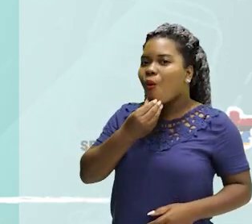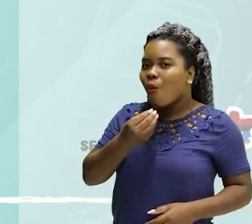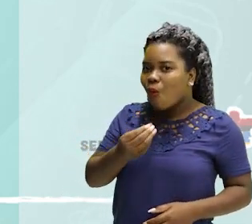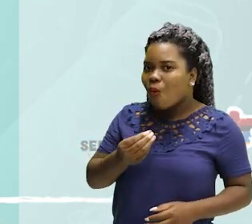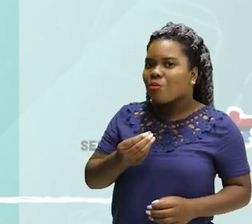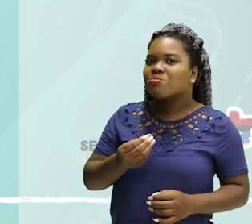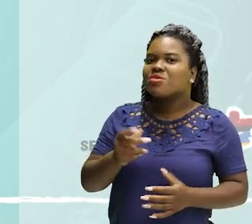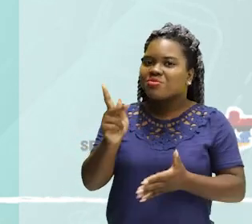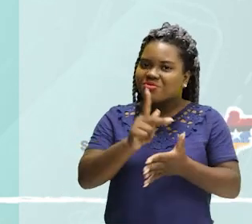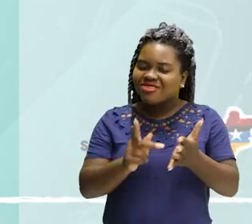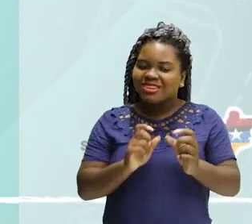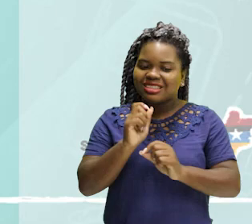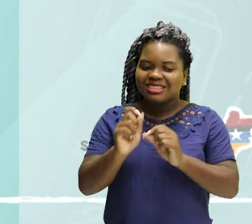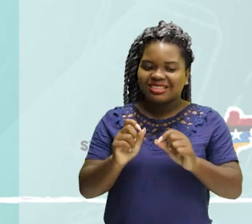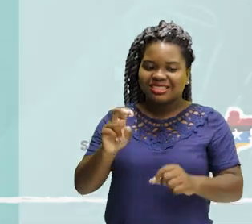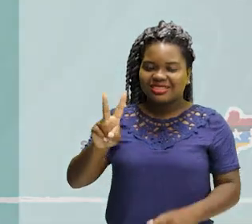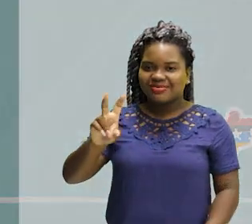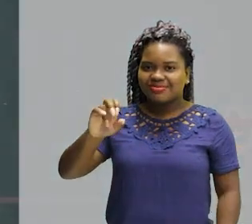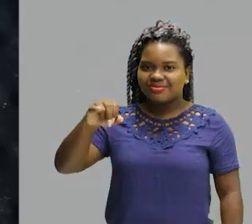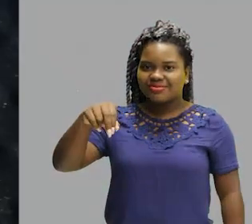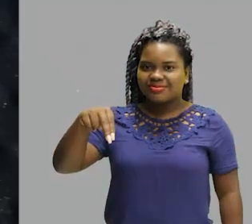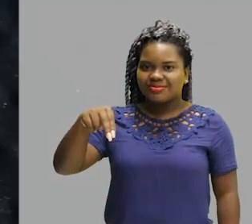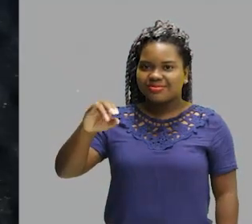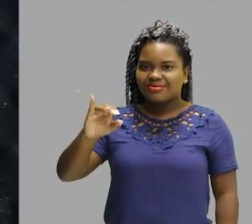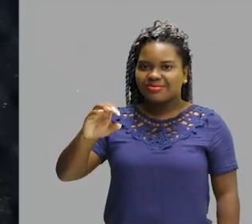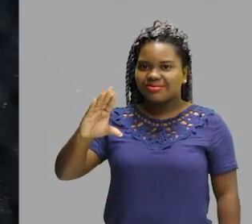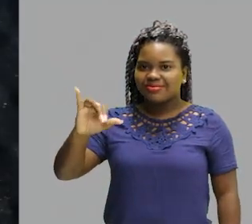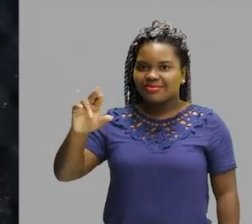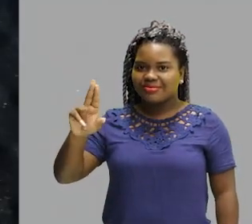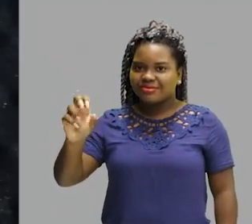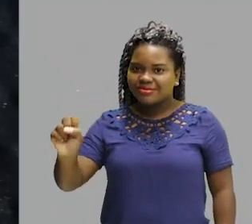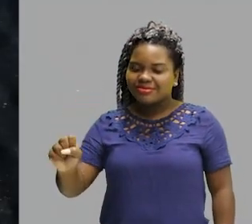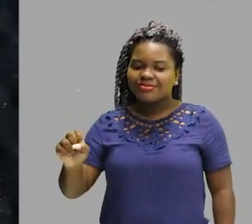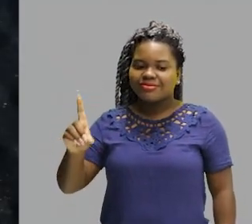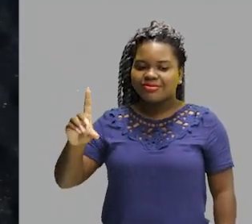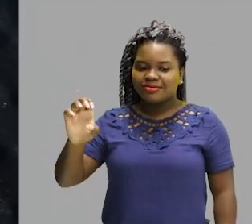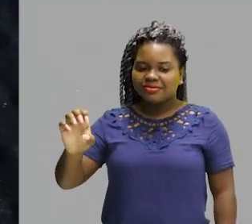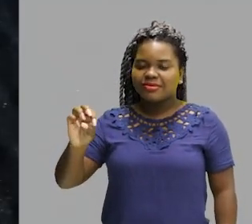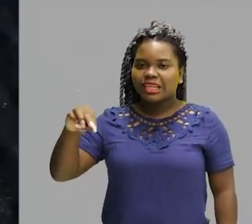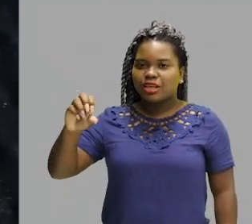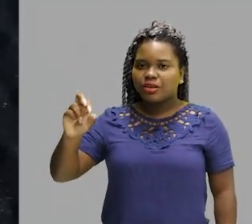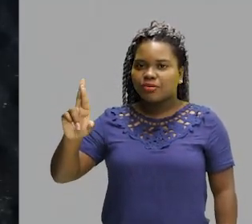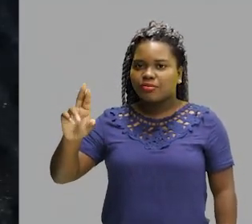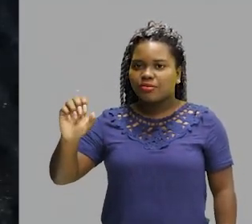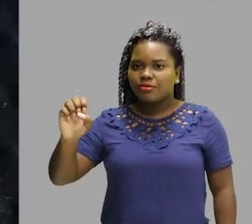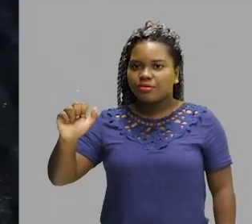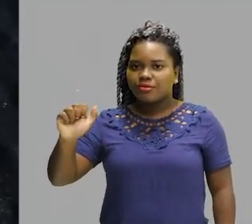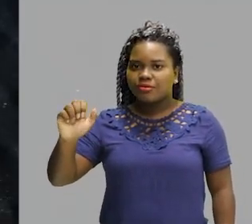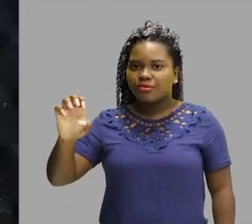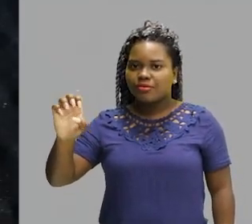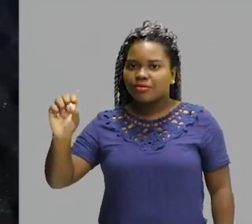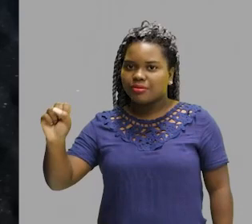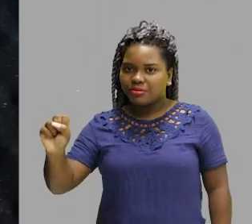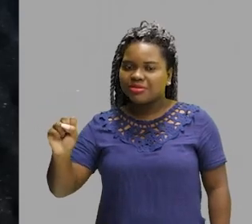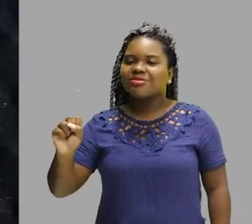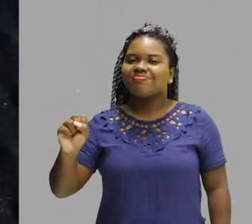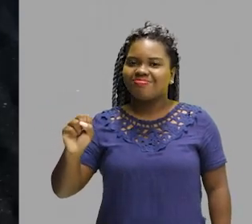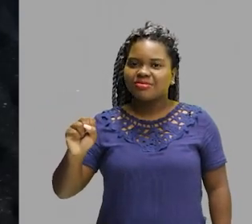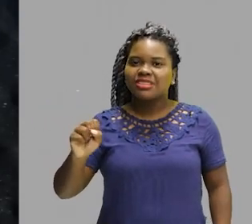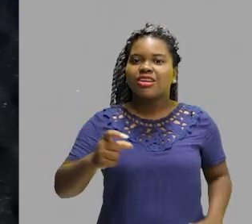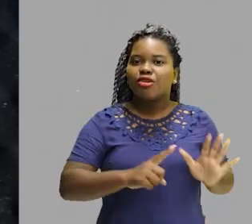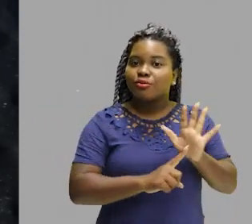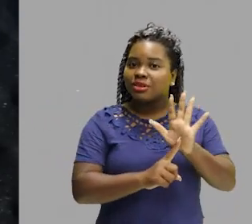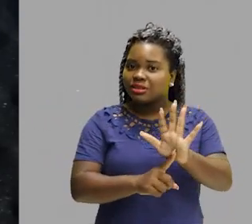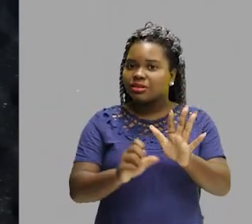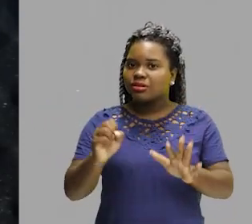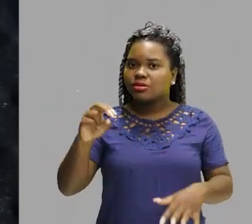um poeta já do modernismo, tá, gente? Mas isso não nos impede de apresentar um soneto, que é uma medida